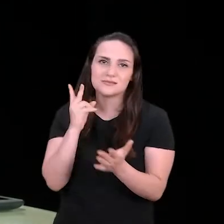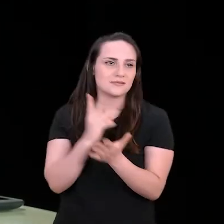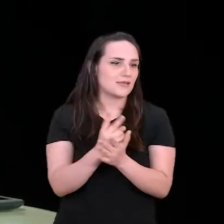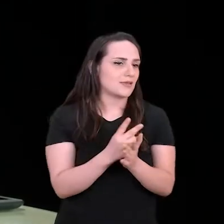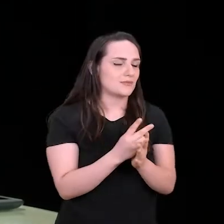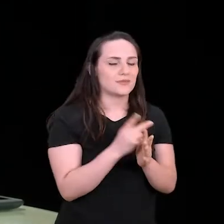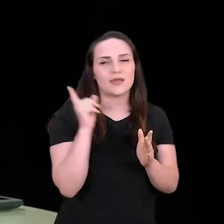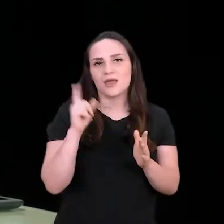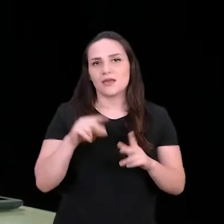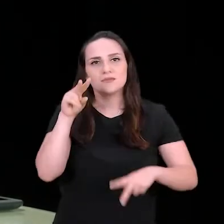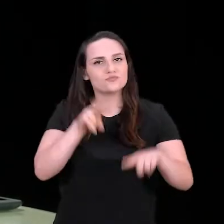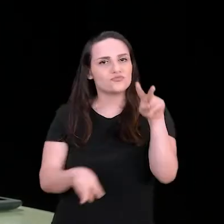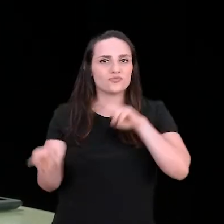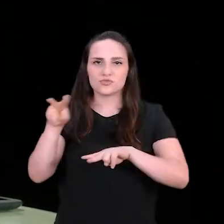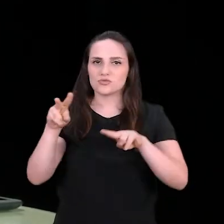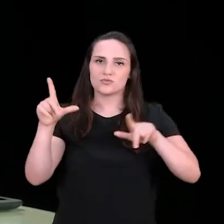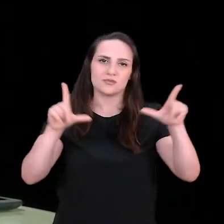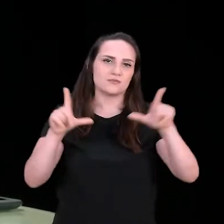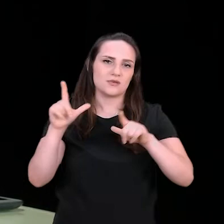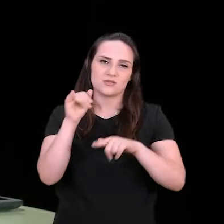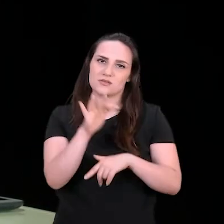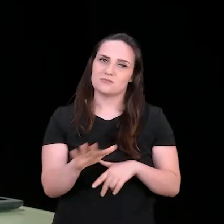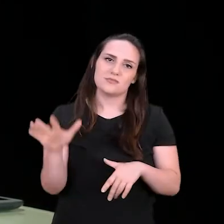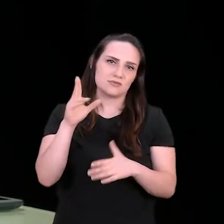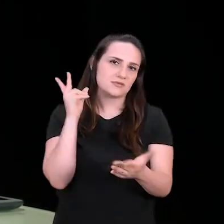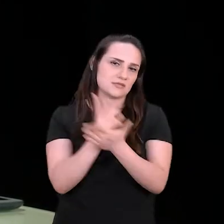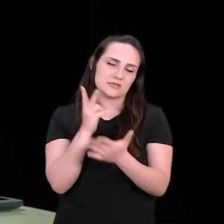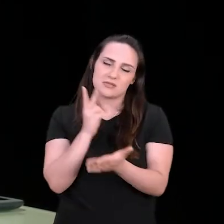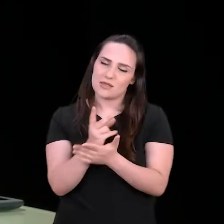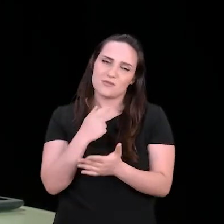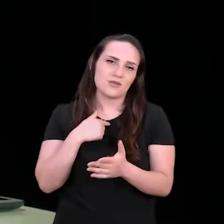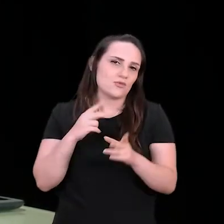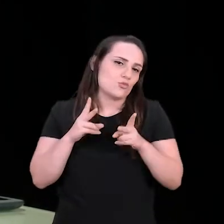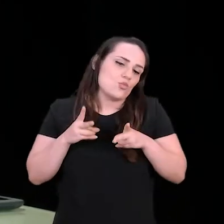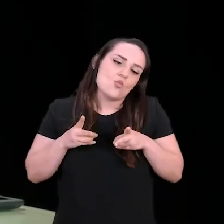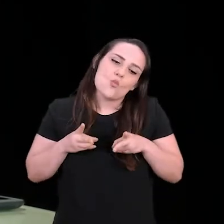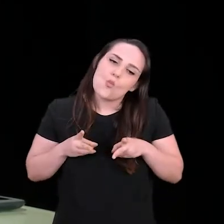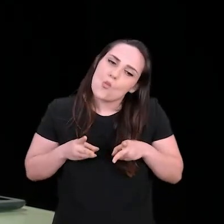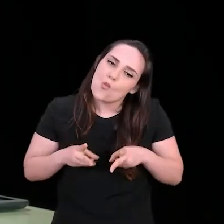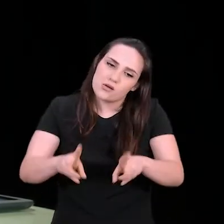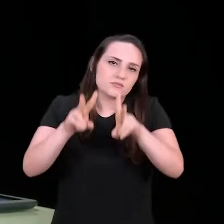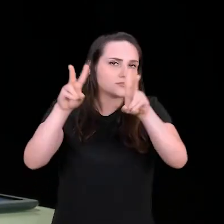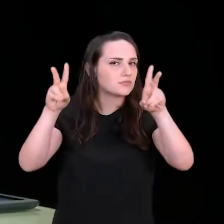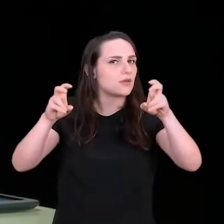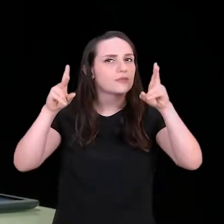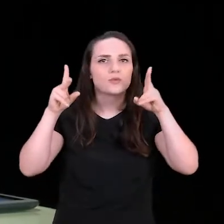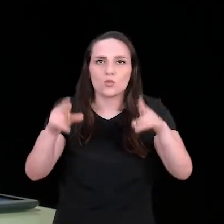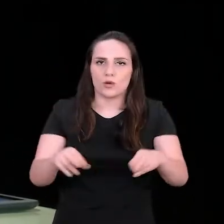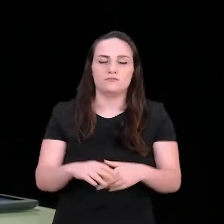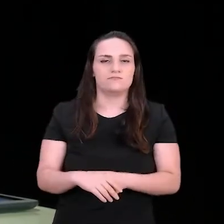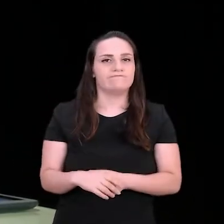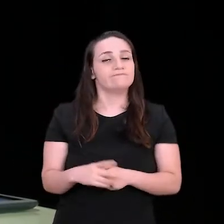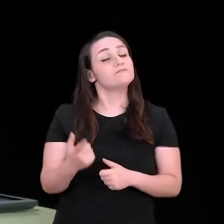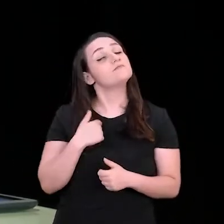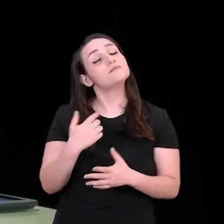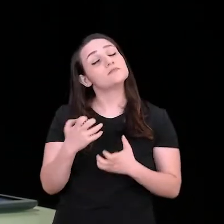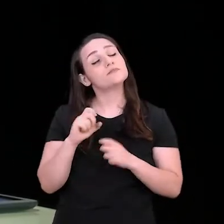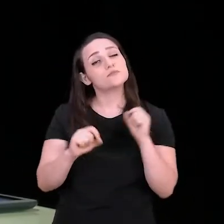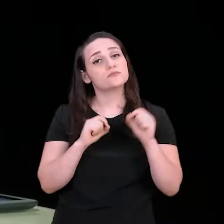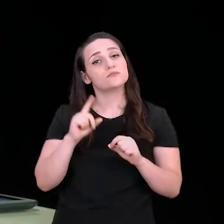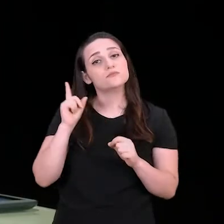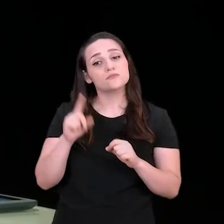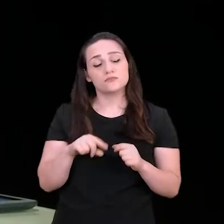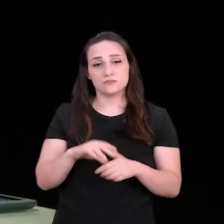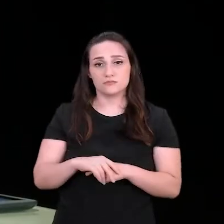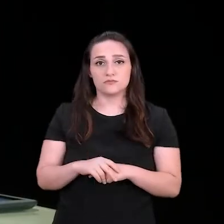Então, muito provavelmente eu vou continuar pesquisando conteúdo audiovisual e espero que esses